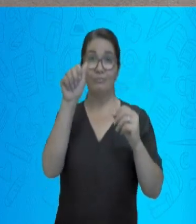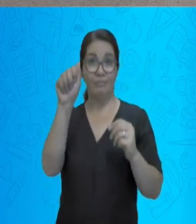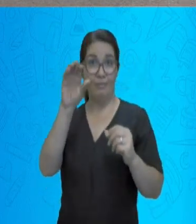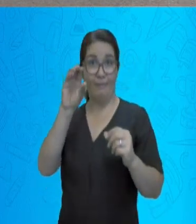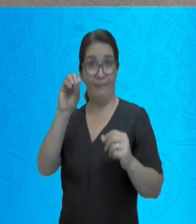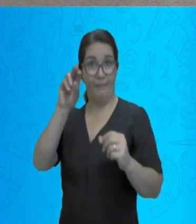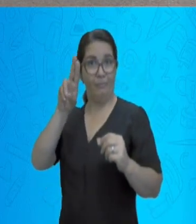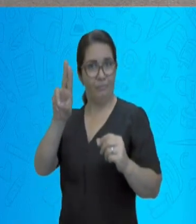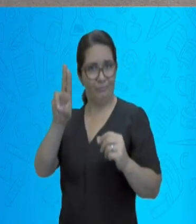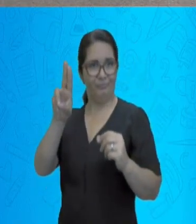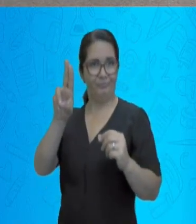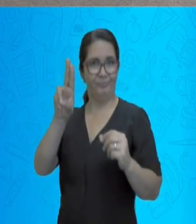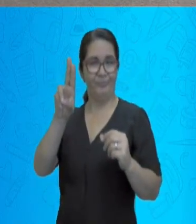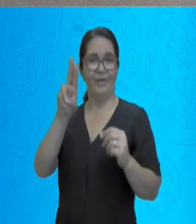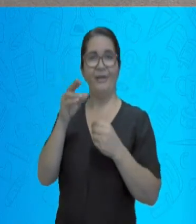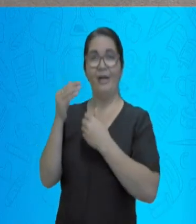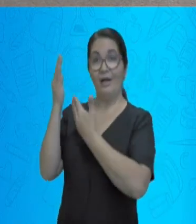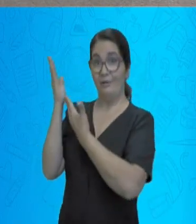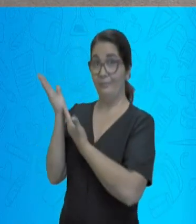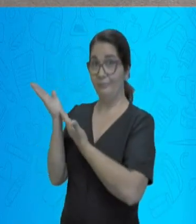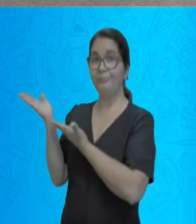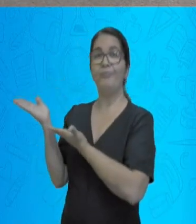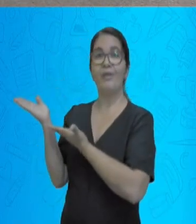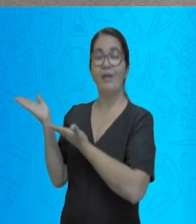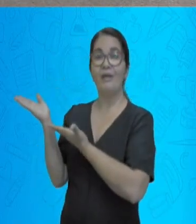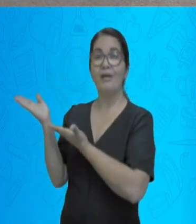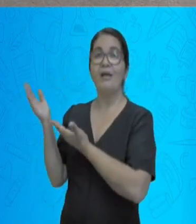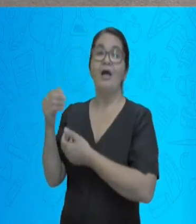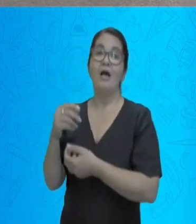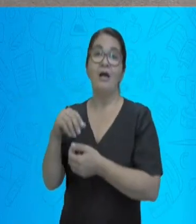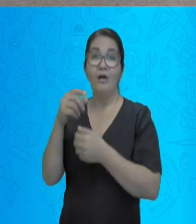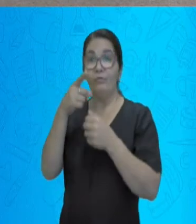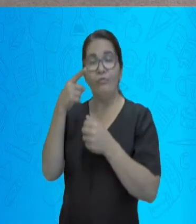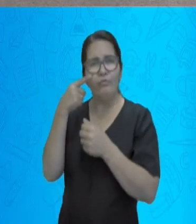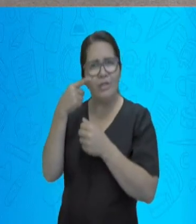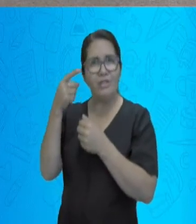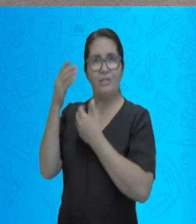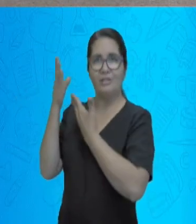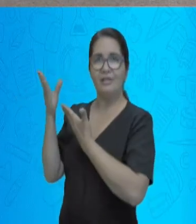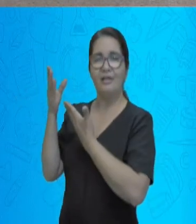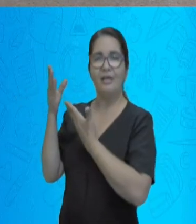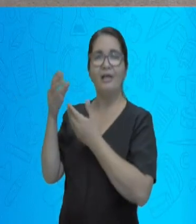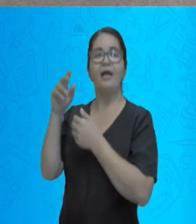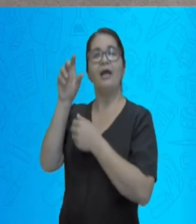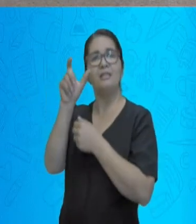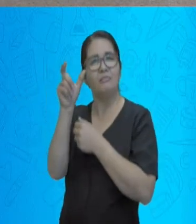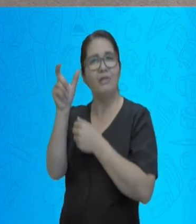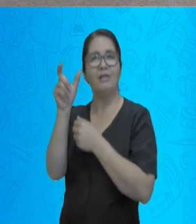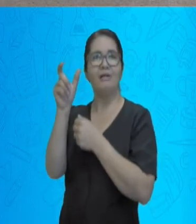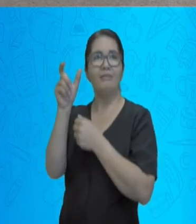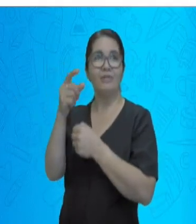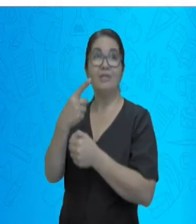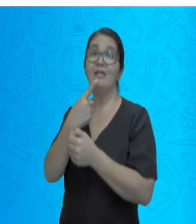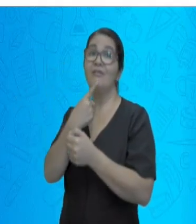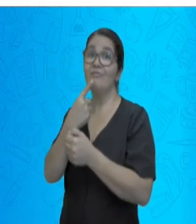Sa, Só e Su. Vamos ler então algumas palavras que usam o C